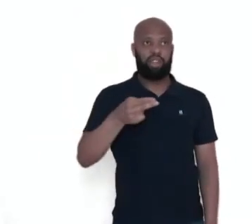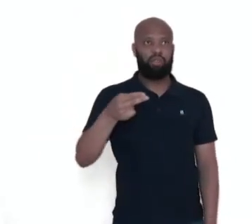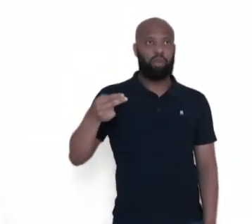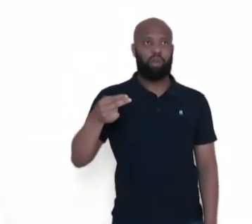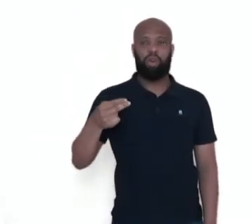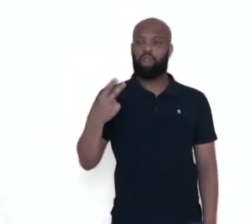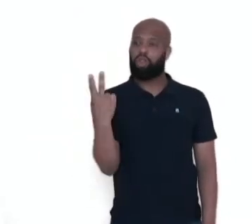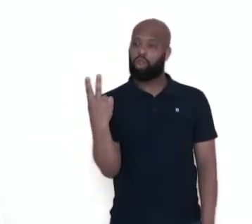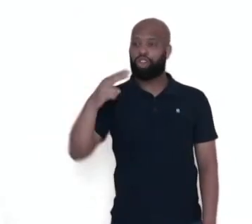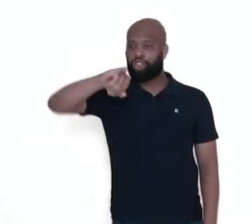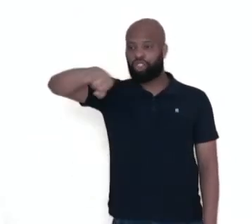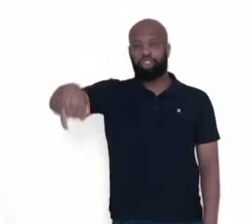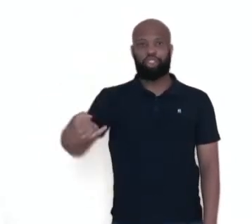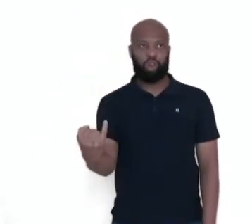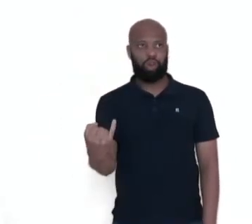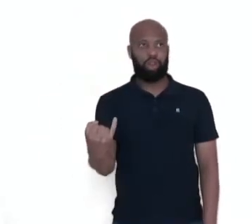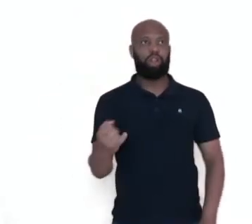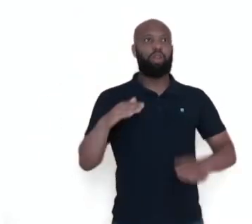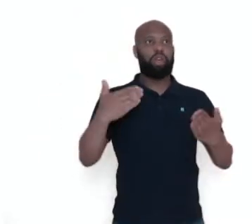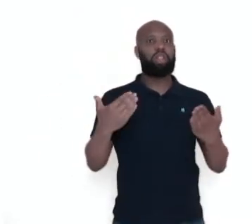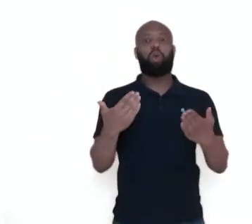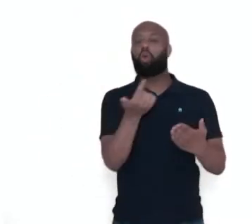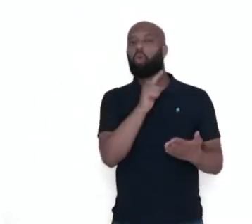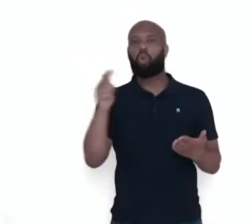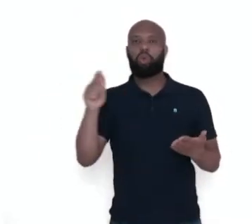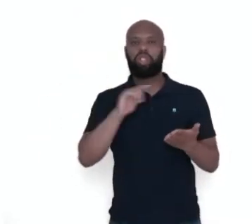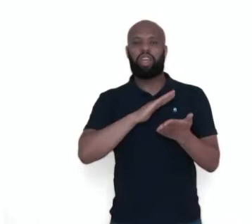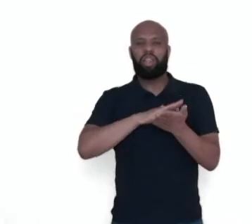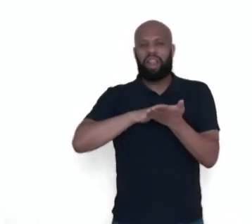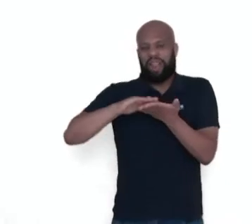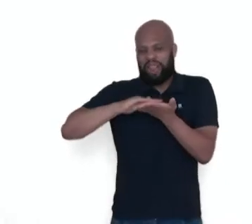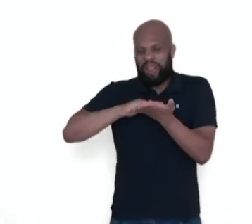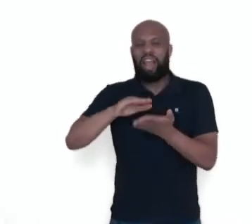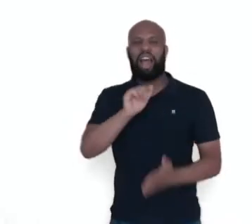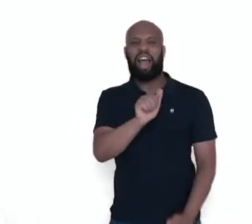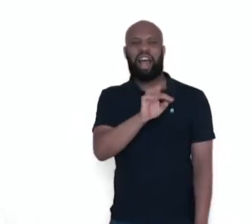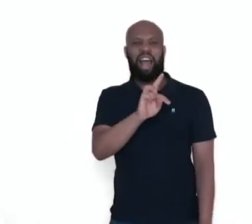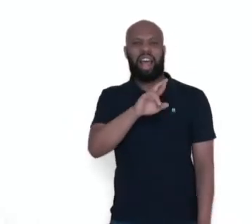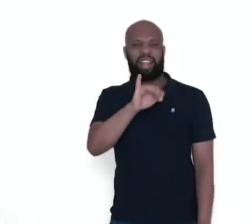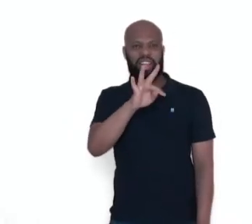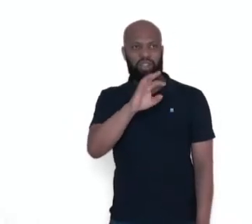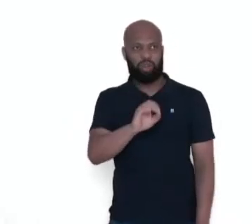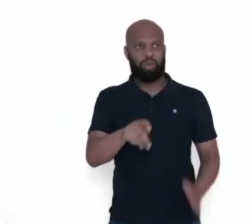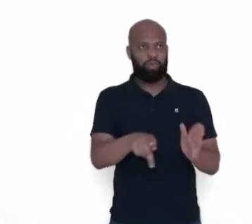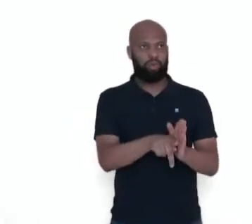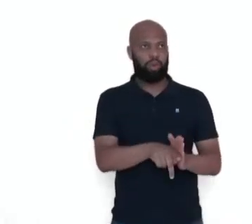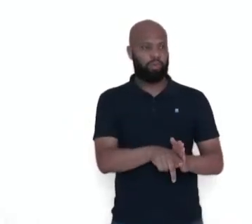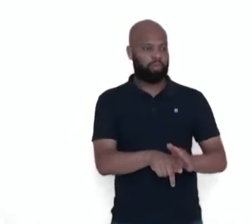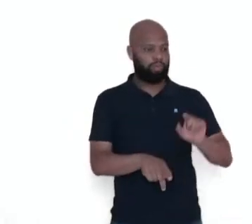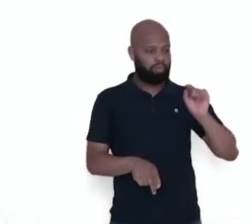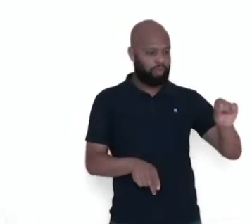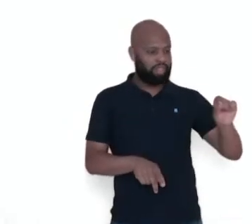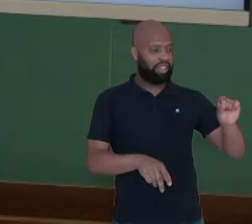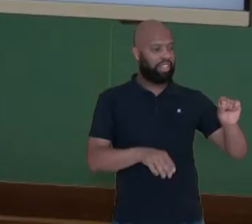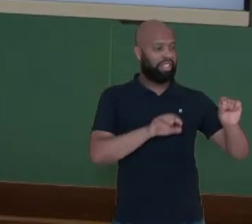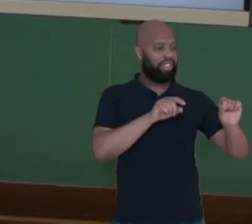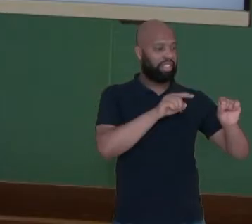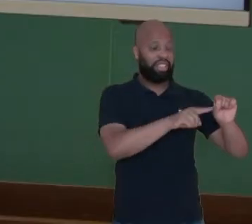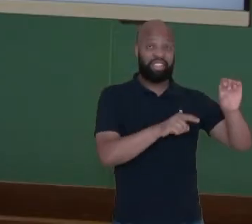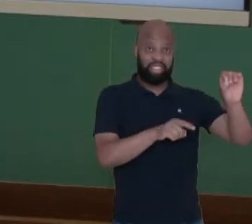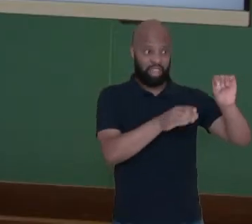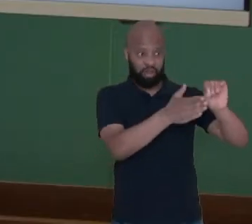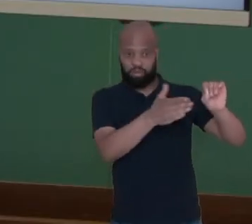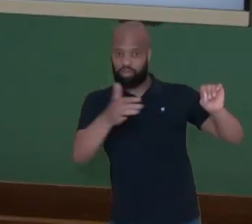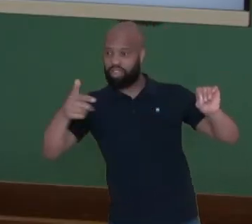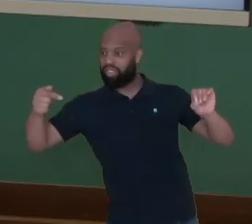a 2 Joule e que não há atrito sobre o carrinho entre as posições 0 até 7 metros.